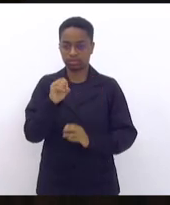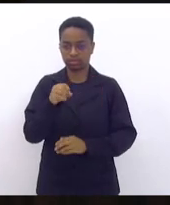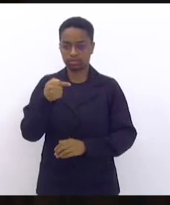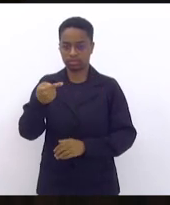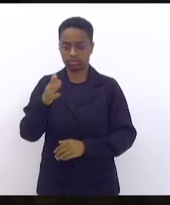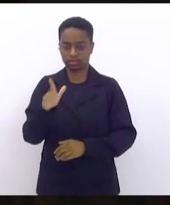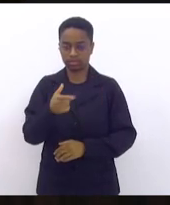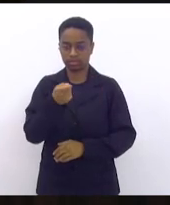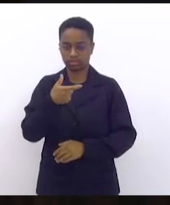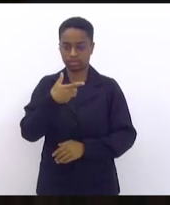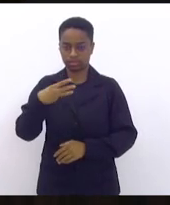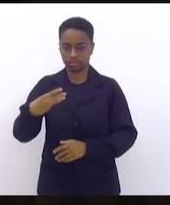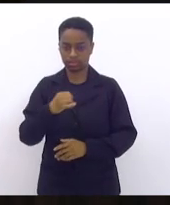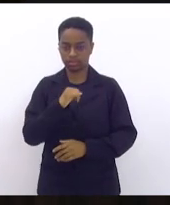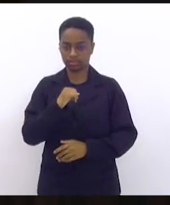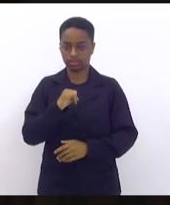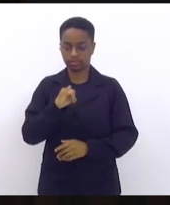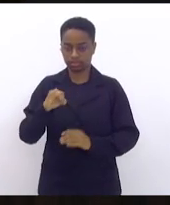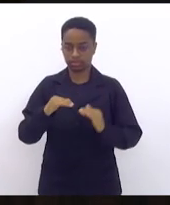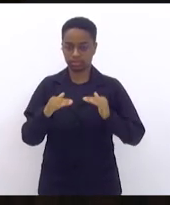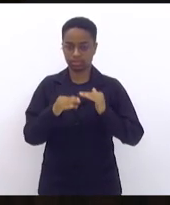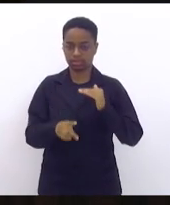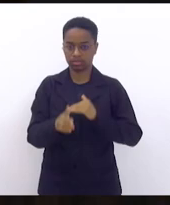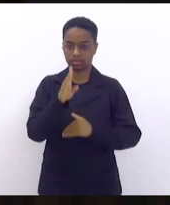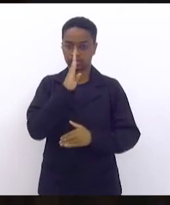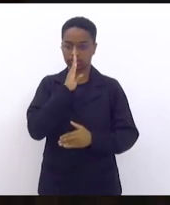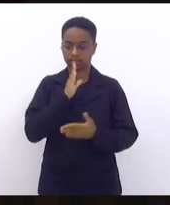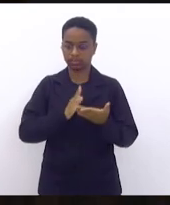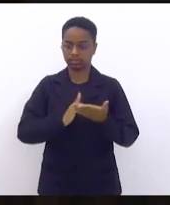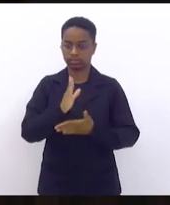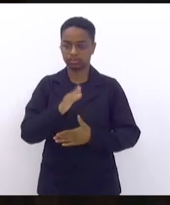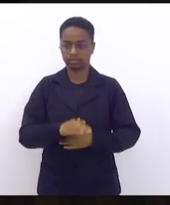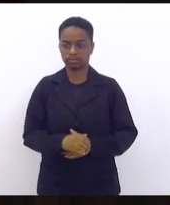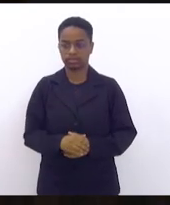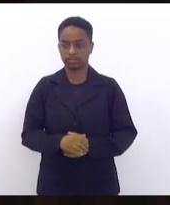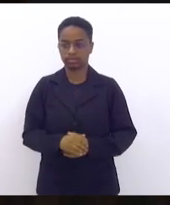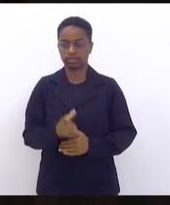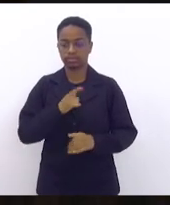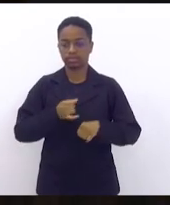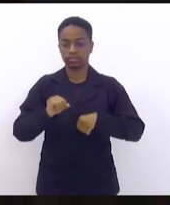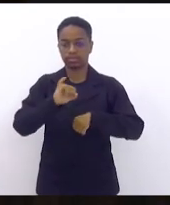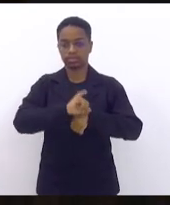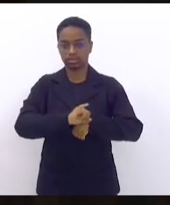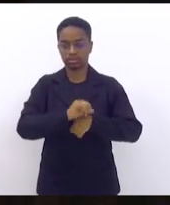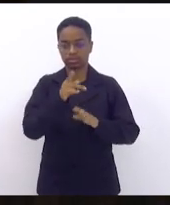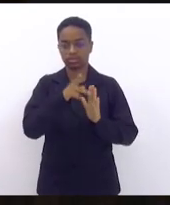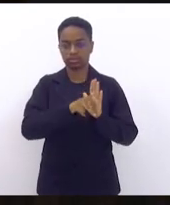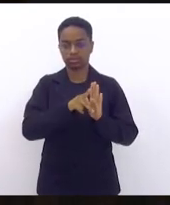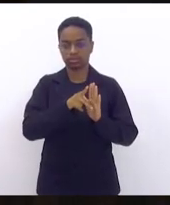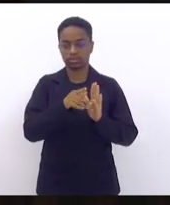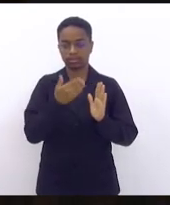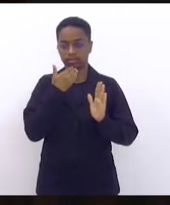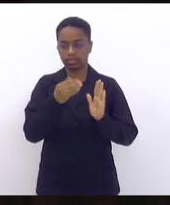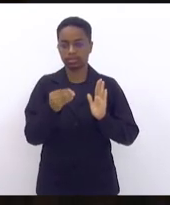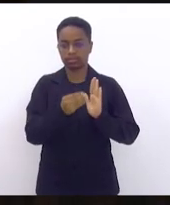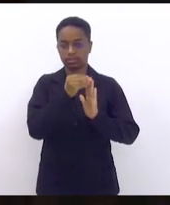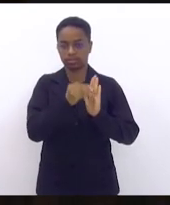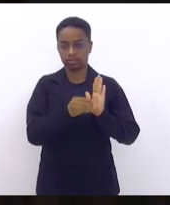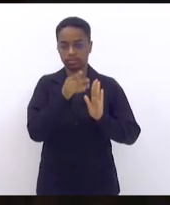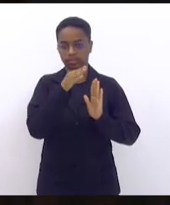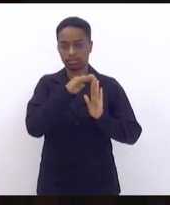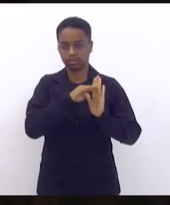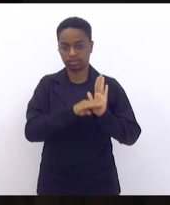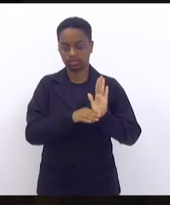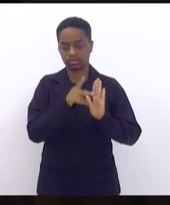107 de 23, da deputada Franciane Mota. Senhores que aprovam, permaneçam como estão, aprovados. Há sobre a mesa requerimento de inclusão na ordem do dia do